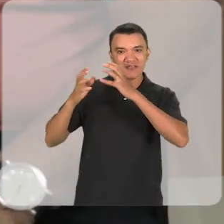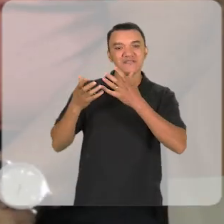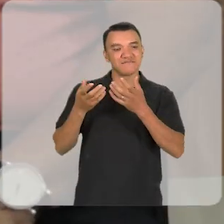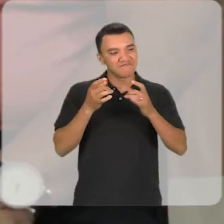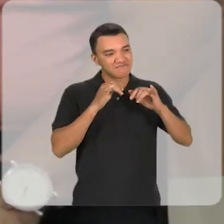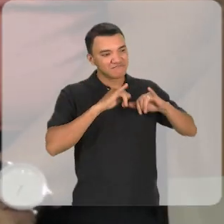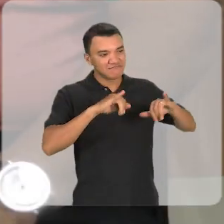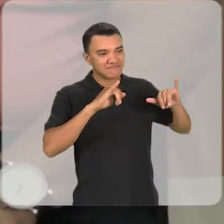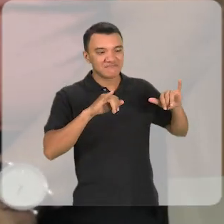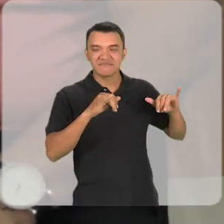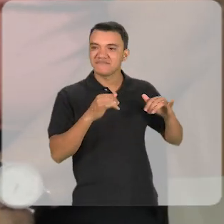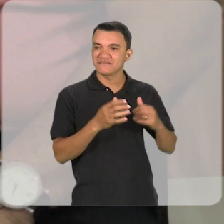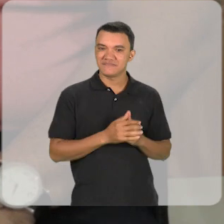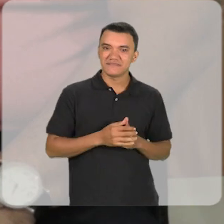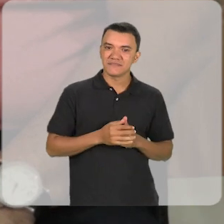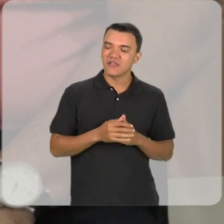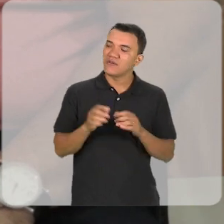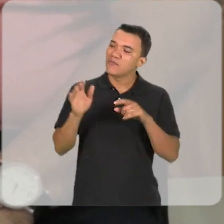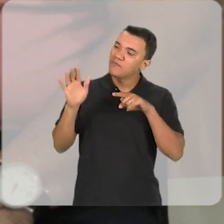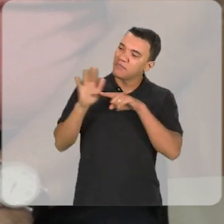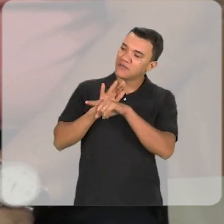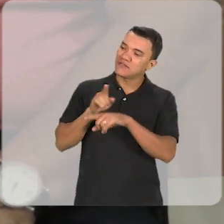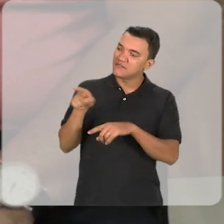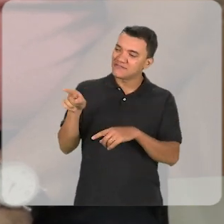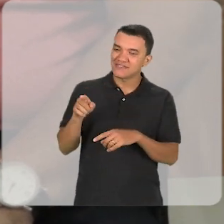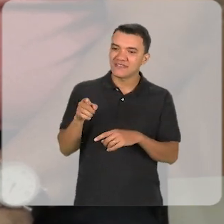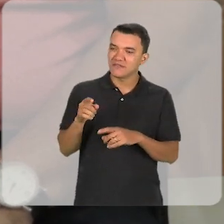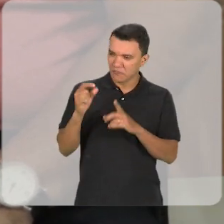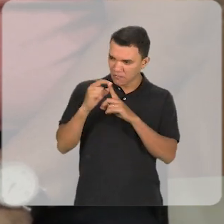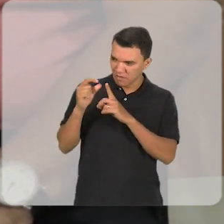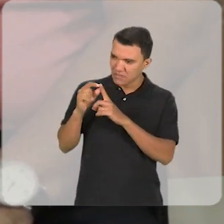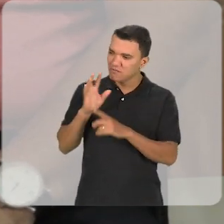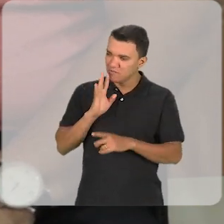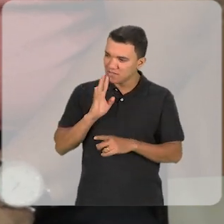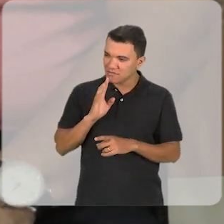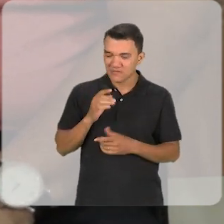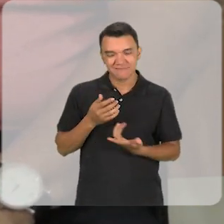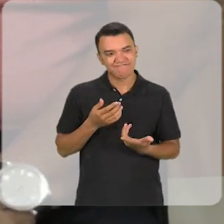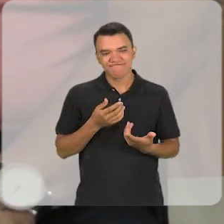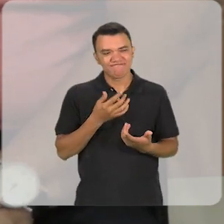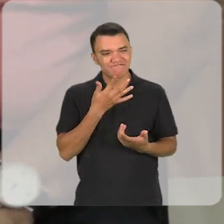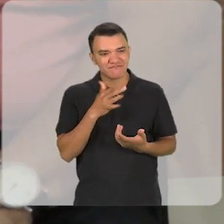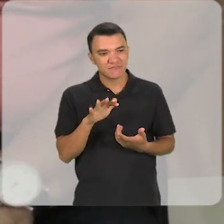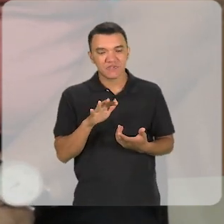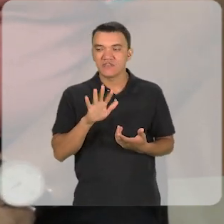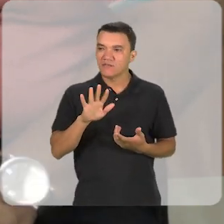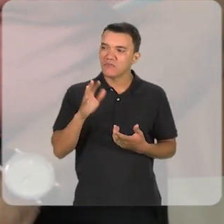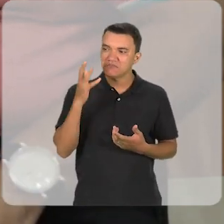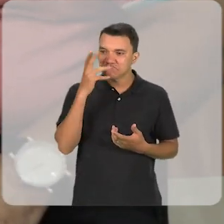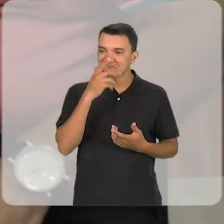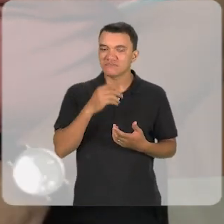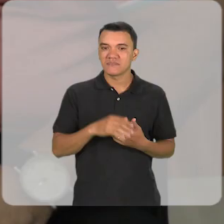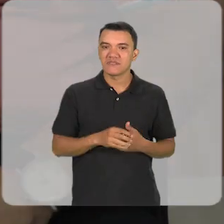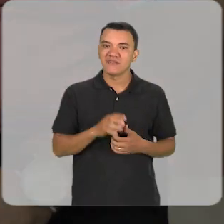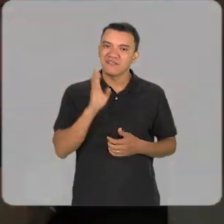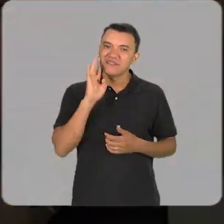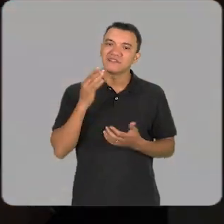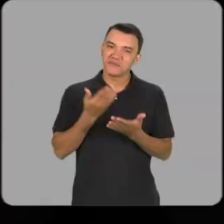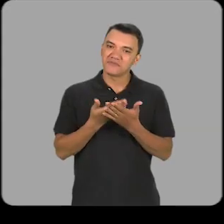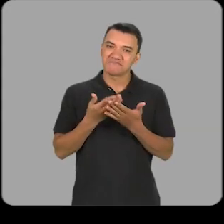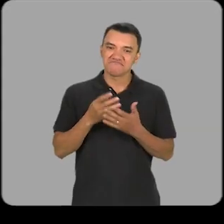e estava dizendo que era pregoeiro do balão. Aí eu perguntei para ele, ele disse que não sabia o que era, mas achou bonito. Então as pessoas continuam achando muito legal,